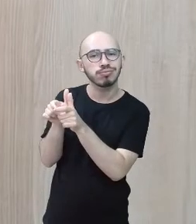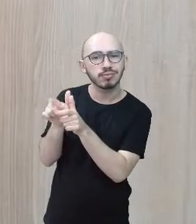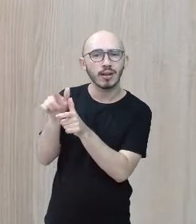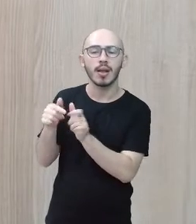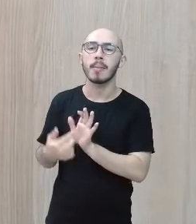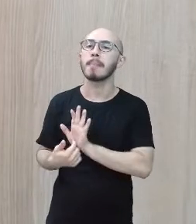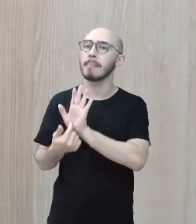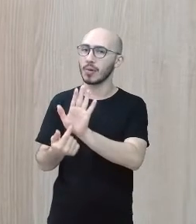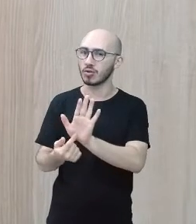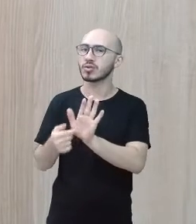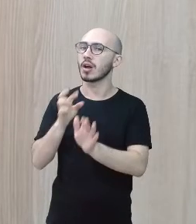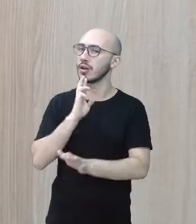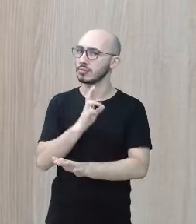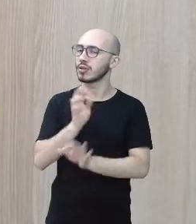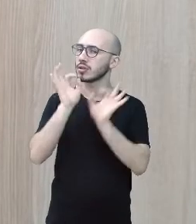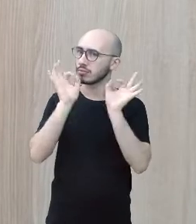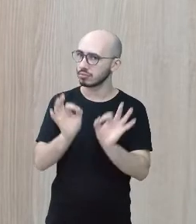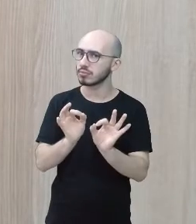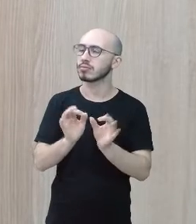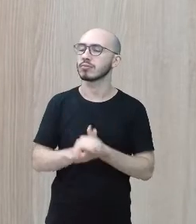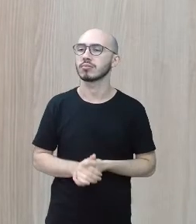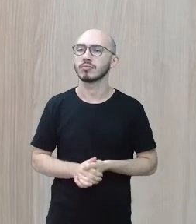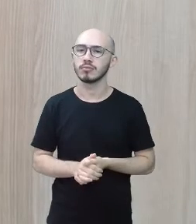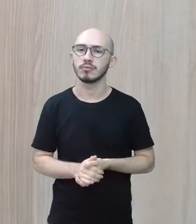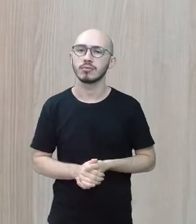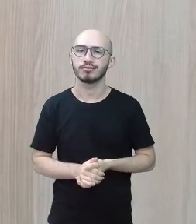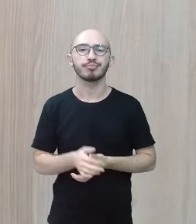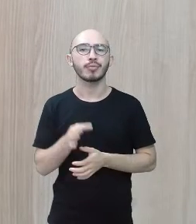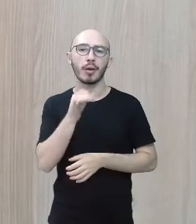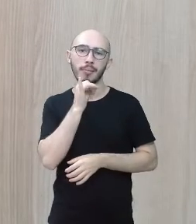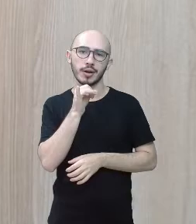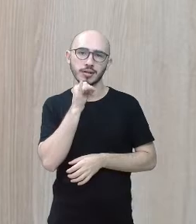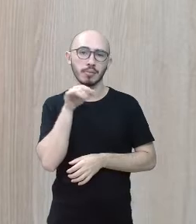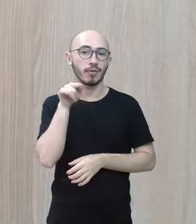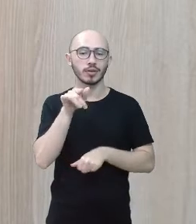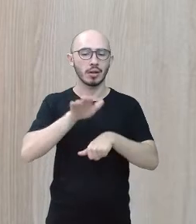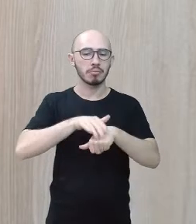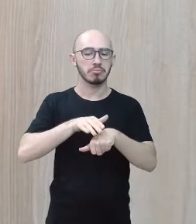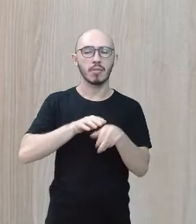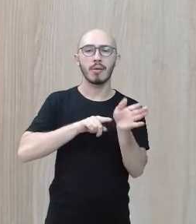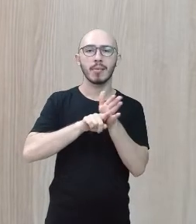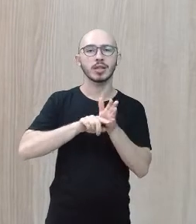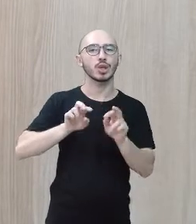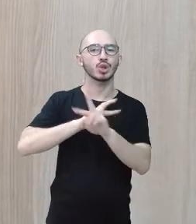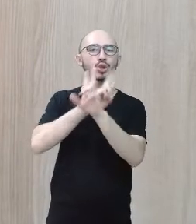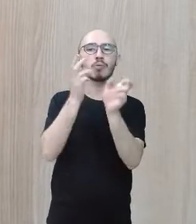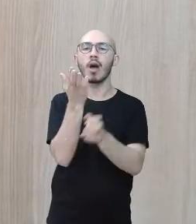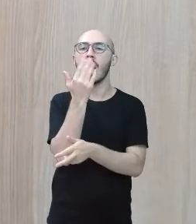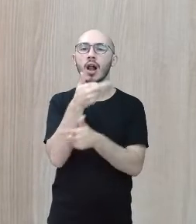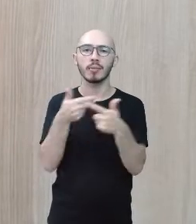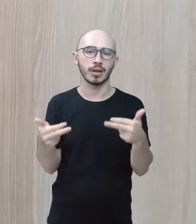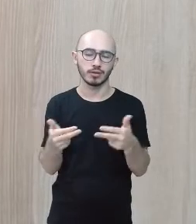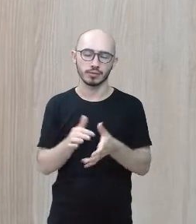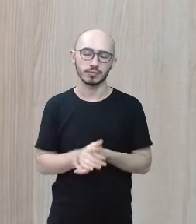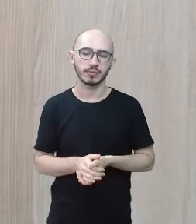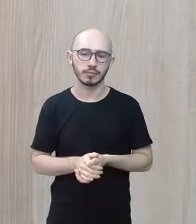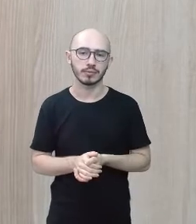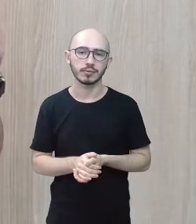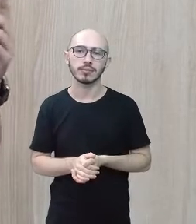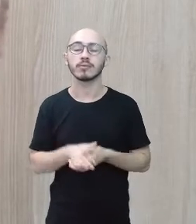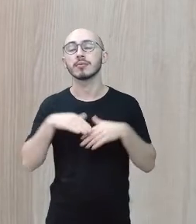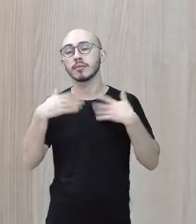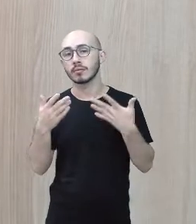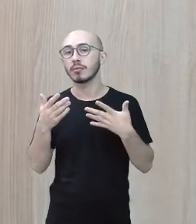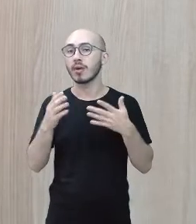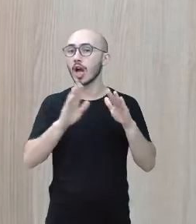resultado fidedigno. Como assim, Pedro? Imagina aí que você vai fazer uma pesquisa em relação aos alimentos, por exemplo. E aí de